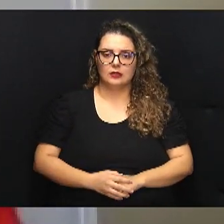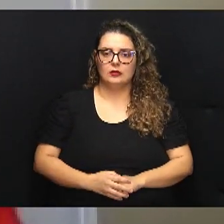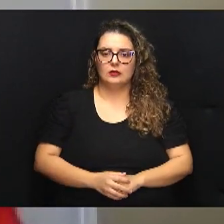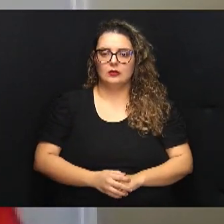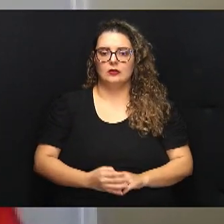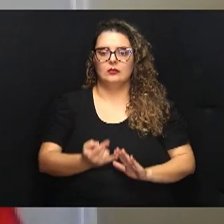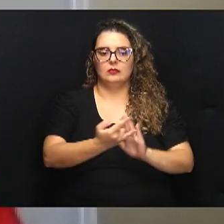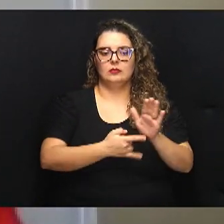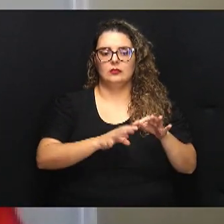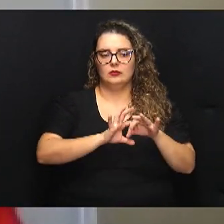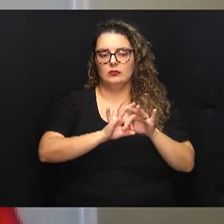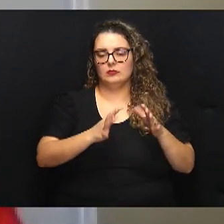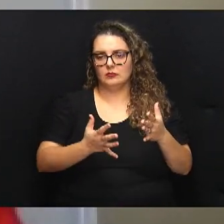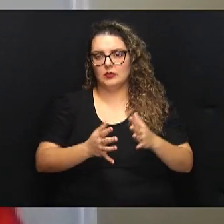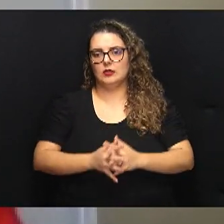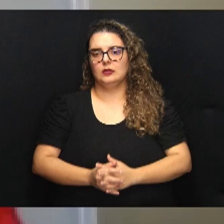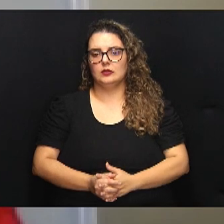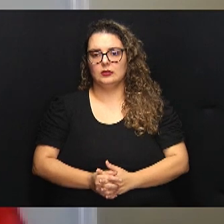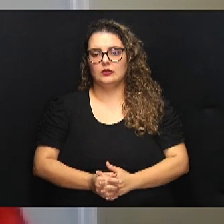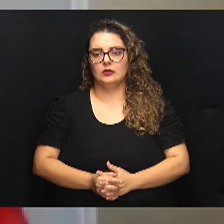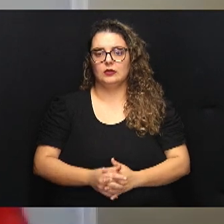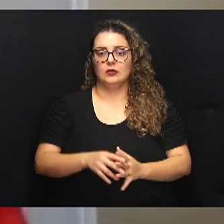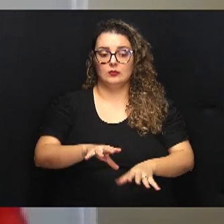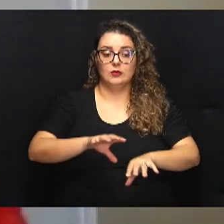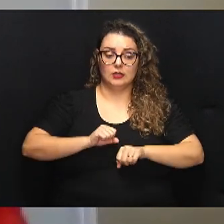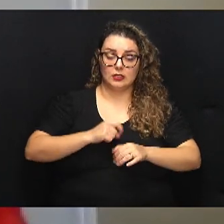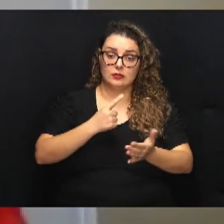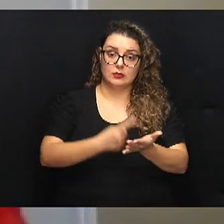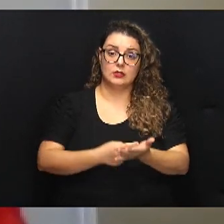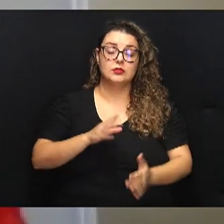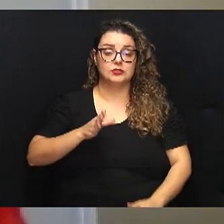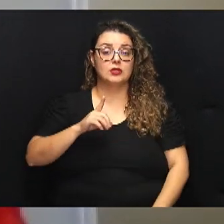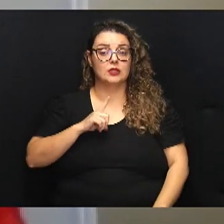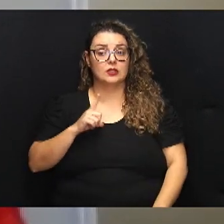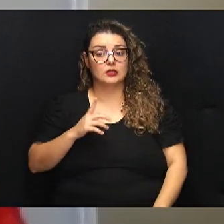por adesão e compromisso, já houve